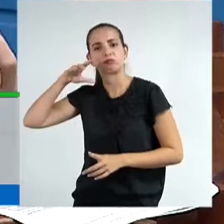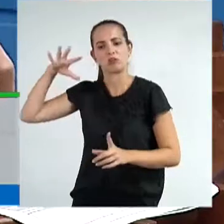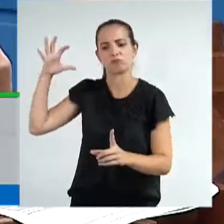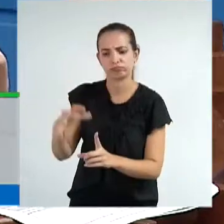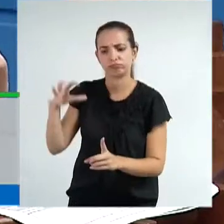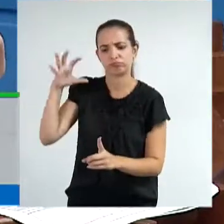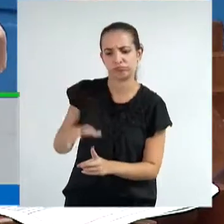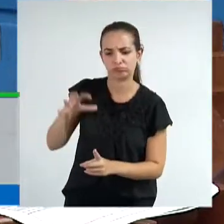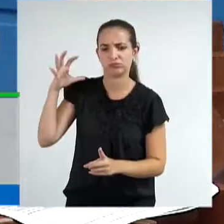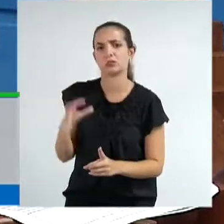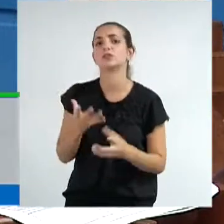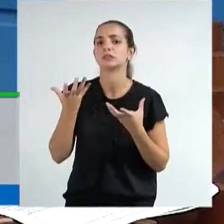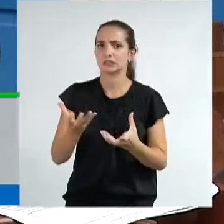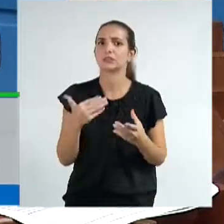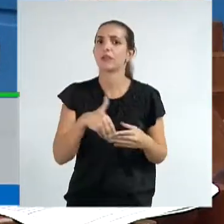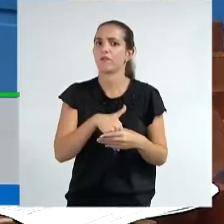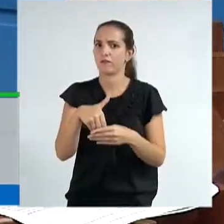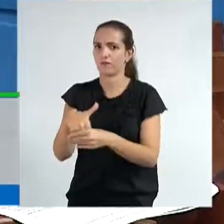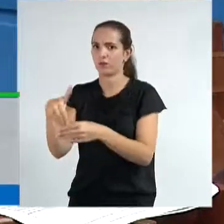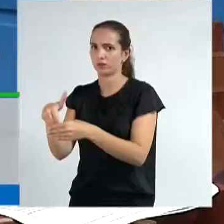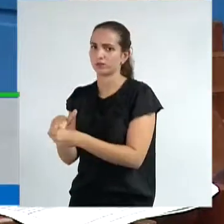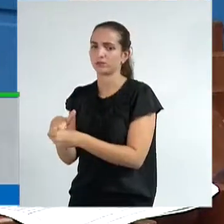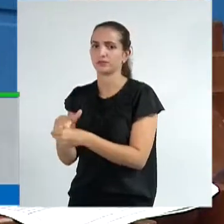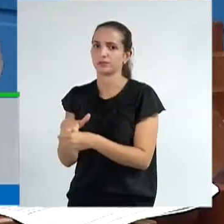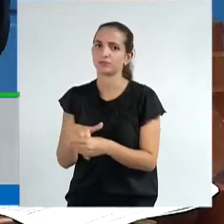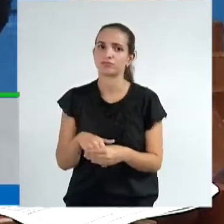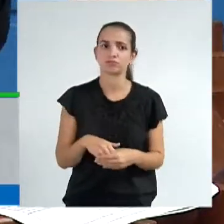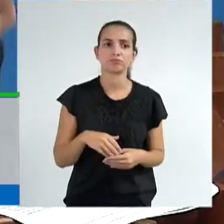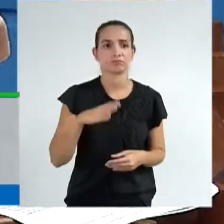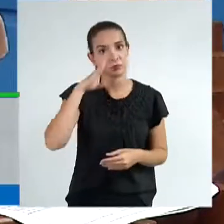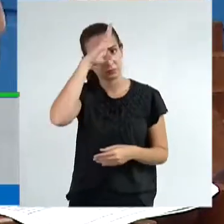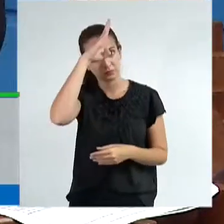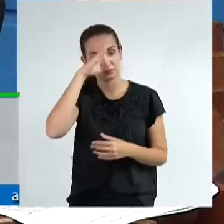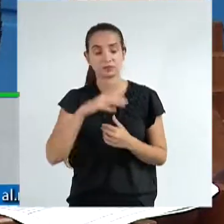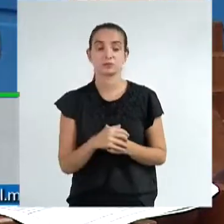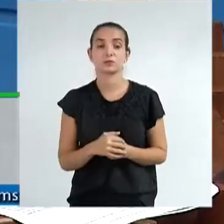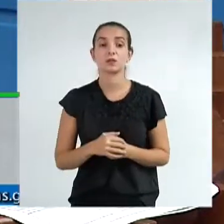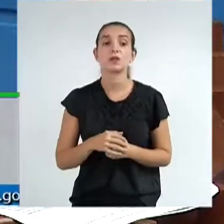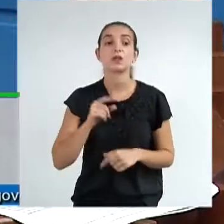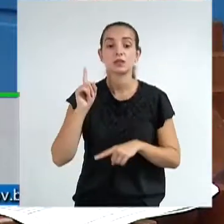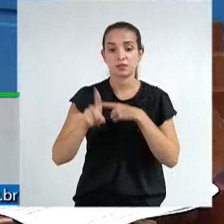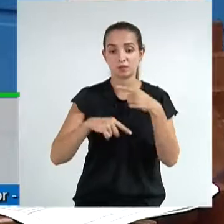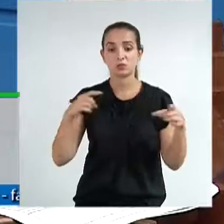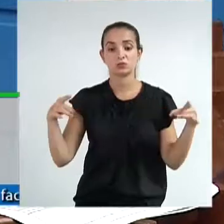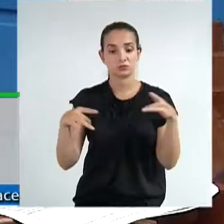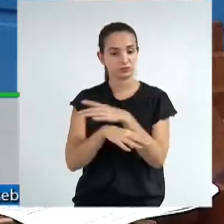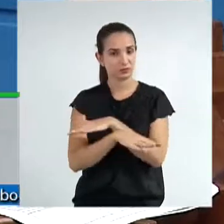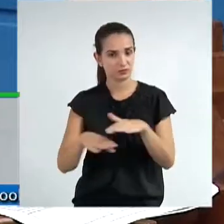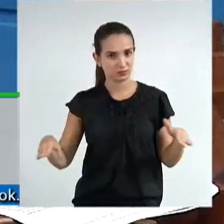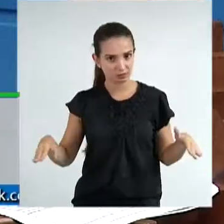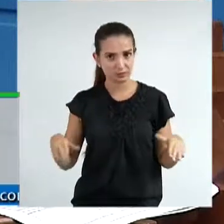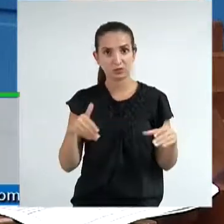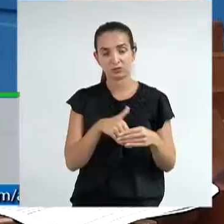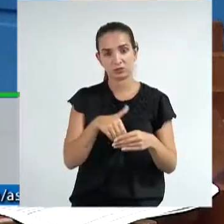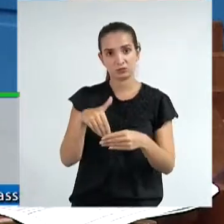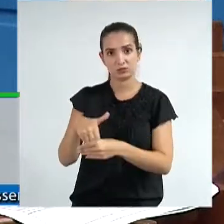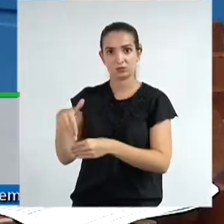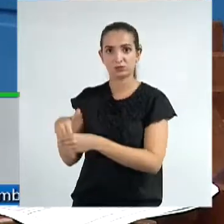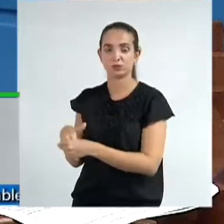resultado das eleições para presidente da República. E terminada a eleição,